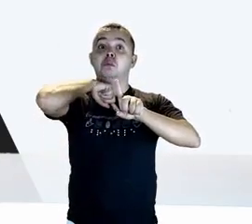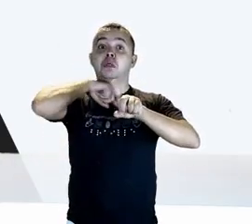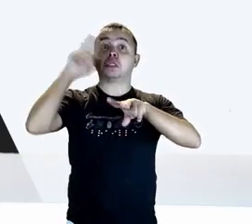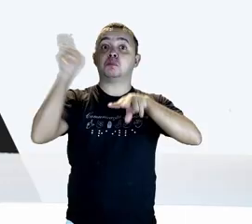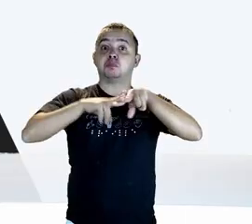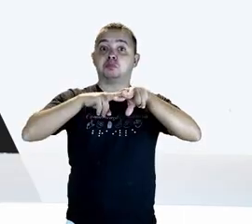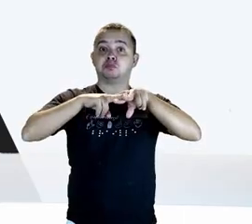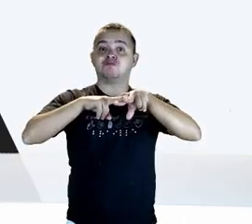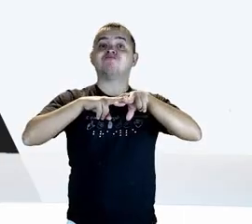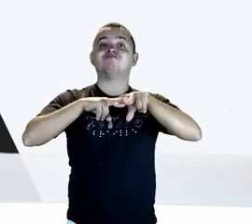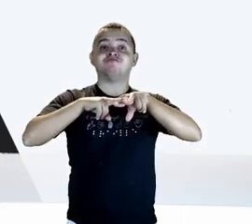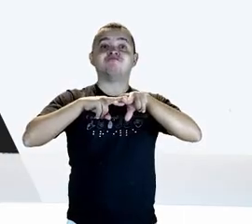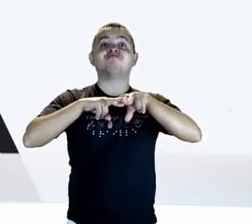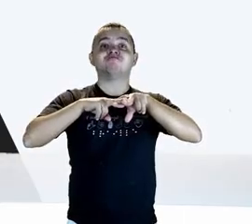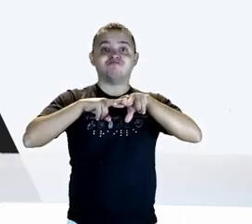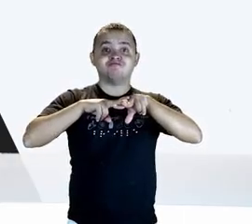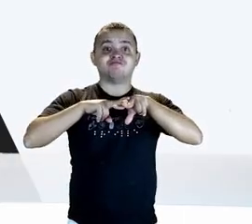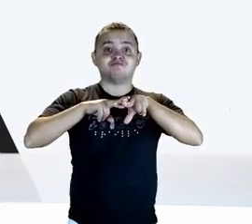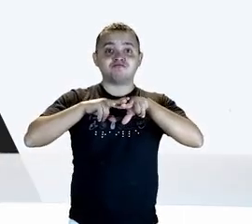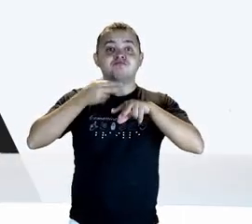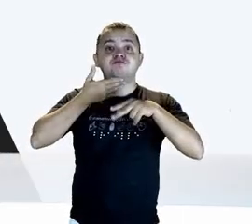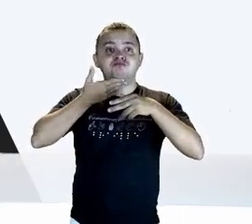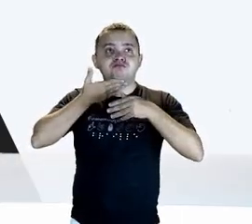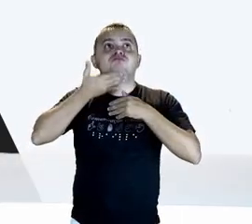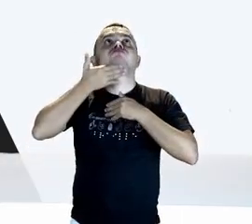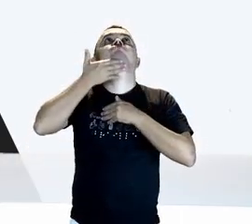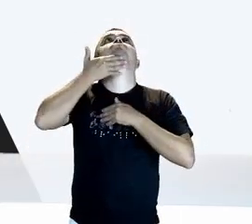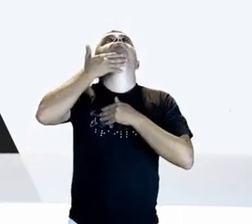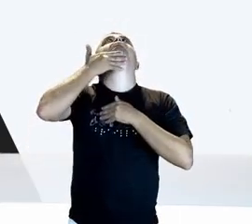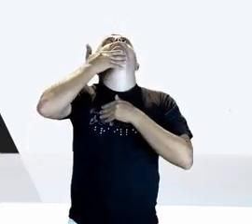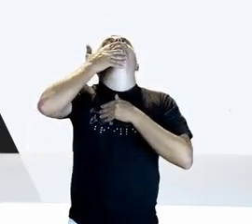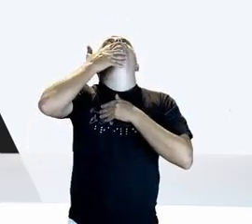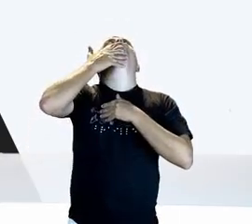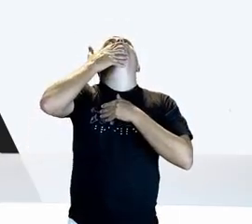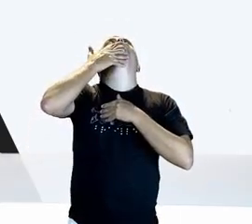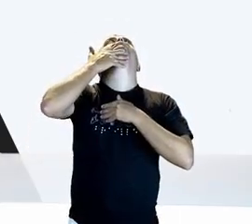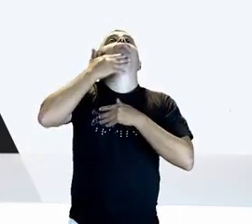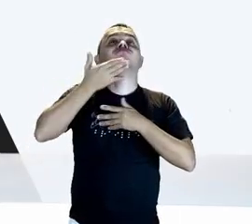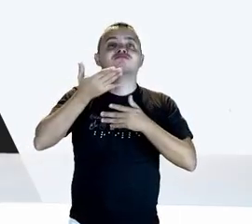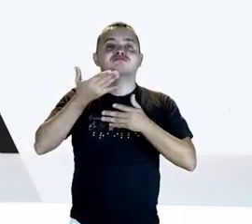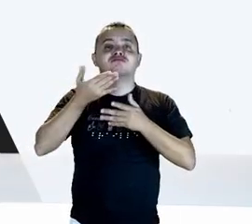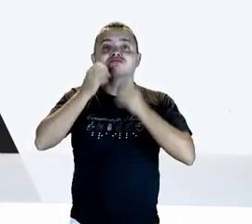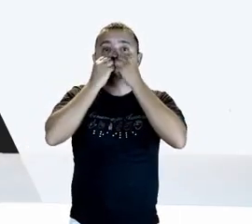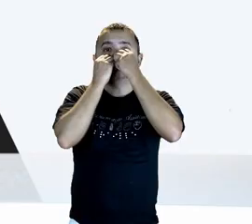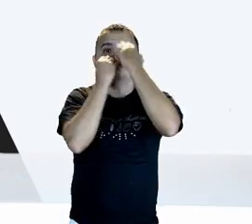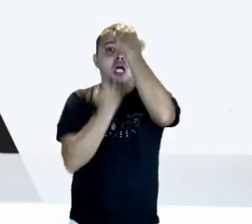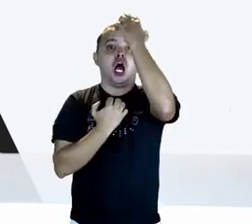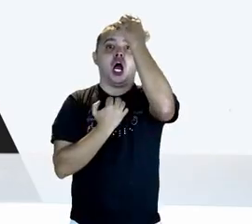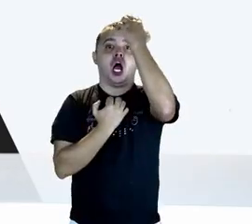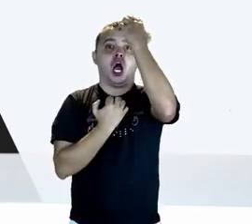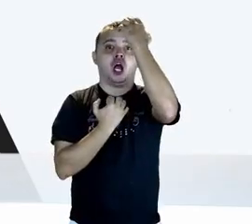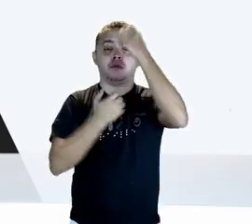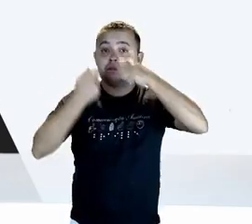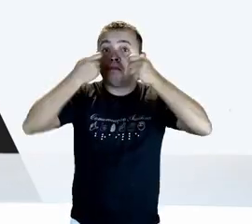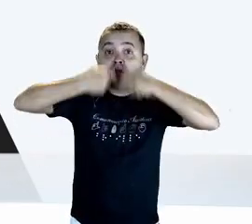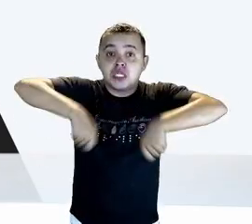aéreas. Então, estender a cabeça da vítima para trás até que a boca abra.